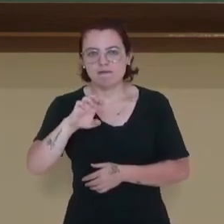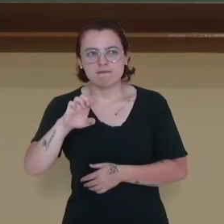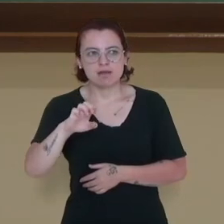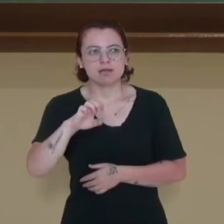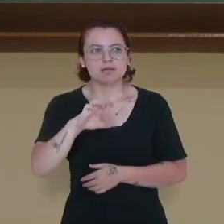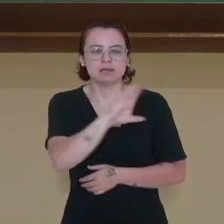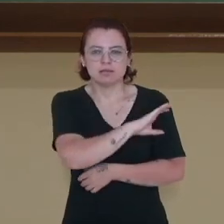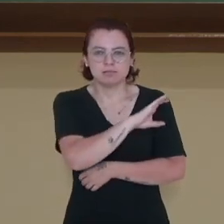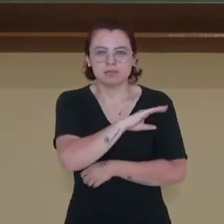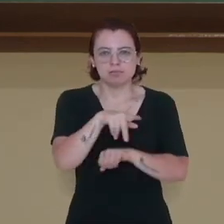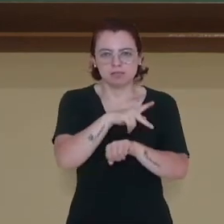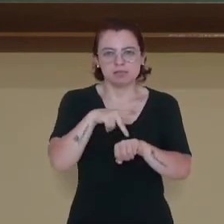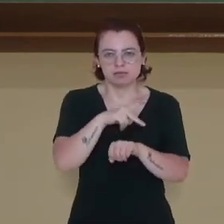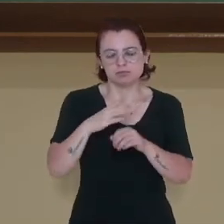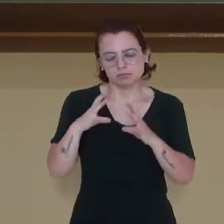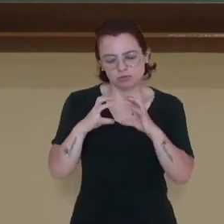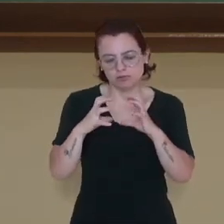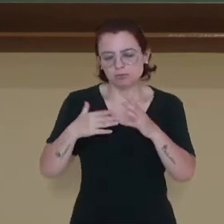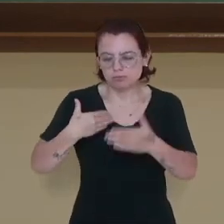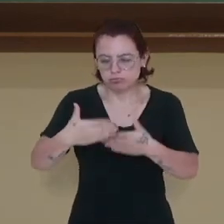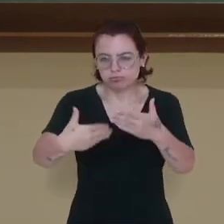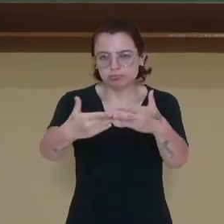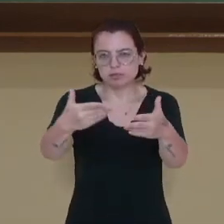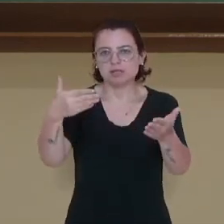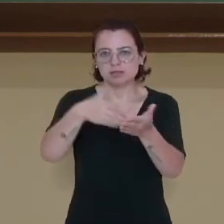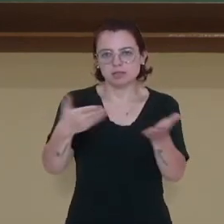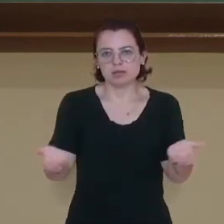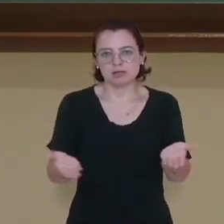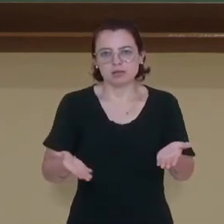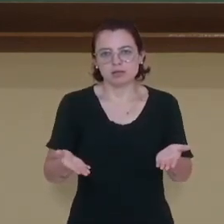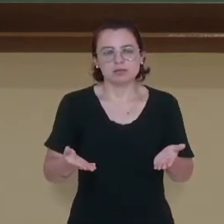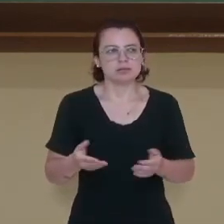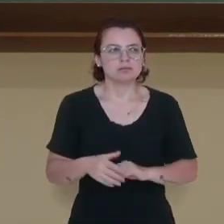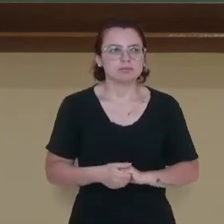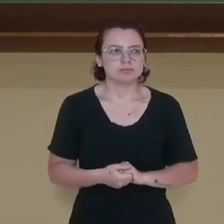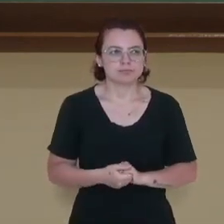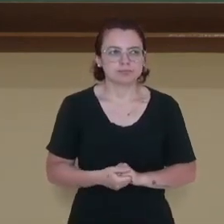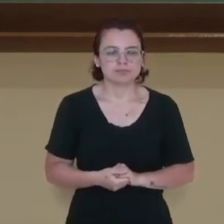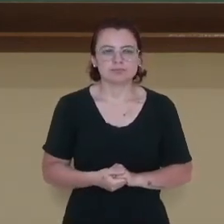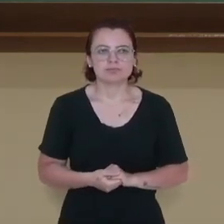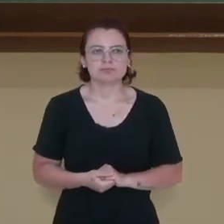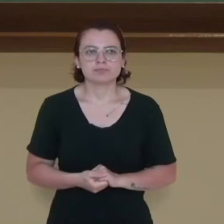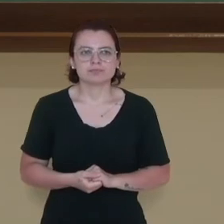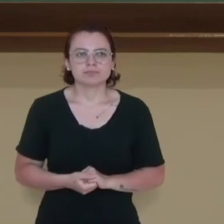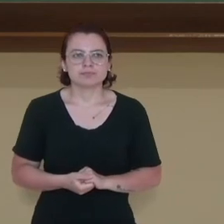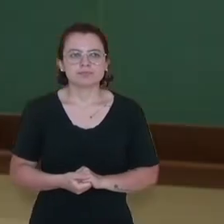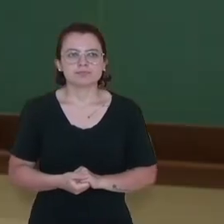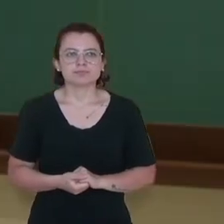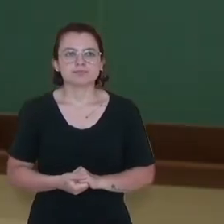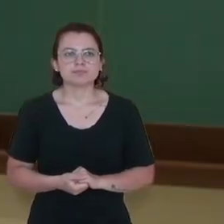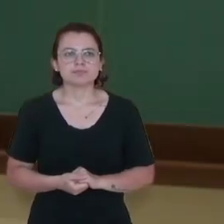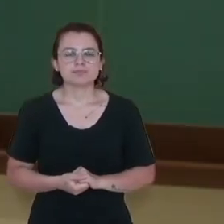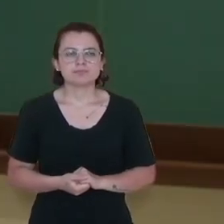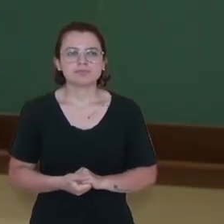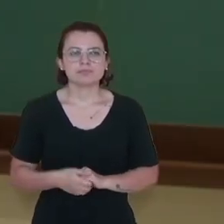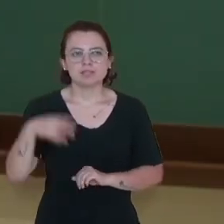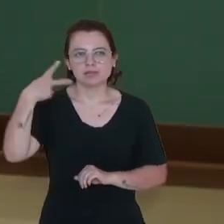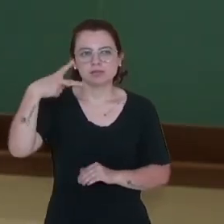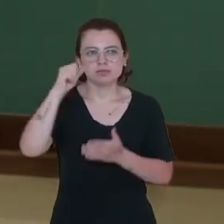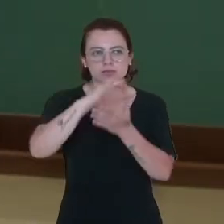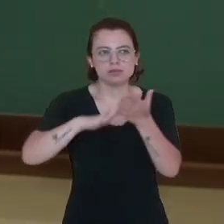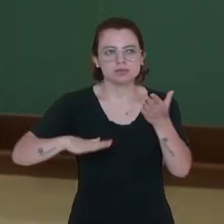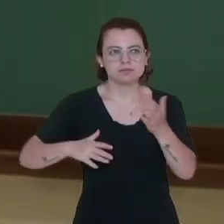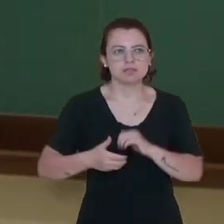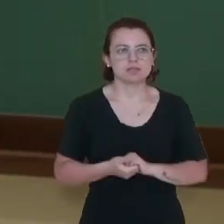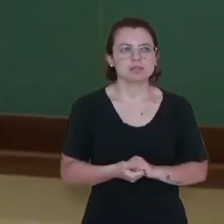esse conflito está se desenrolando até o momento que está sendo gravada esta aula, ok? Muito bem, então vamos para a